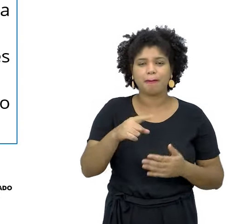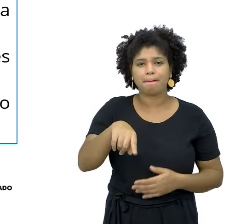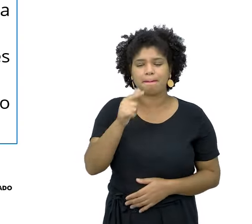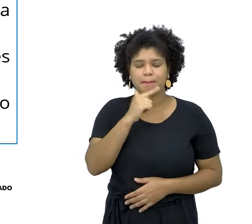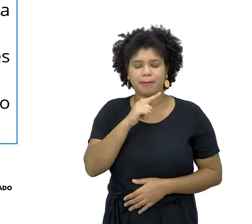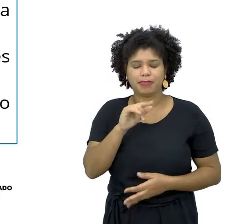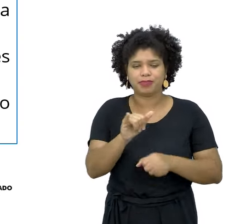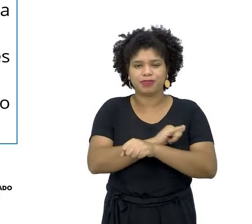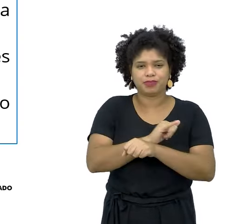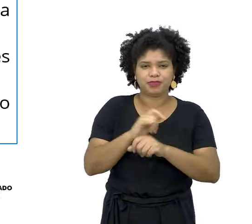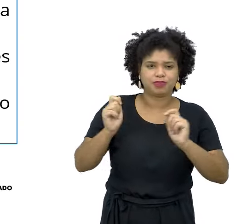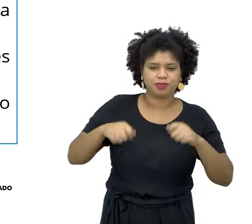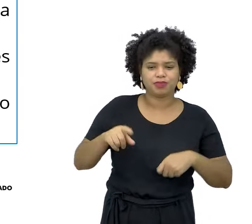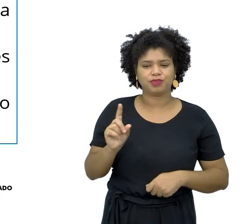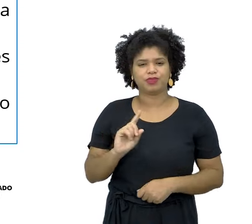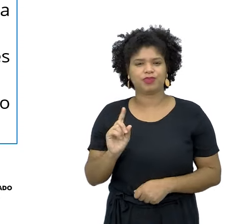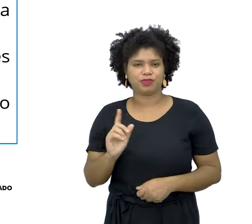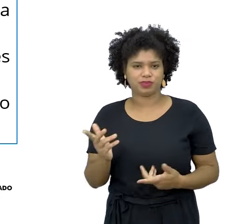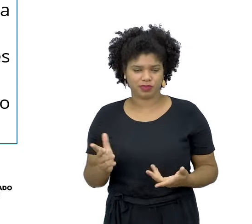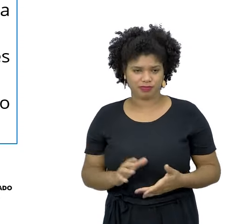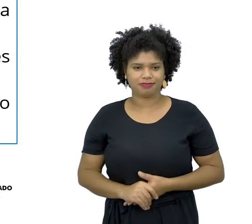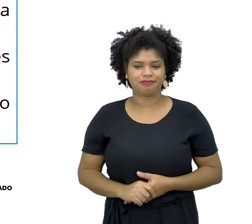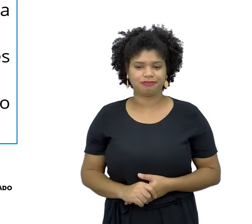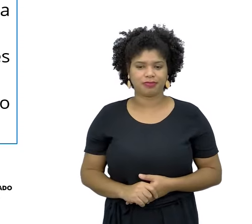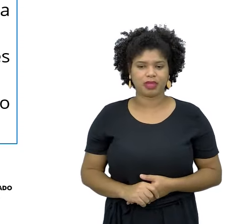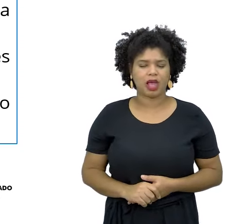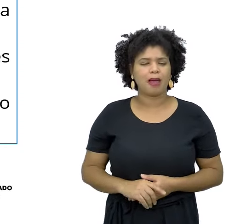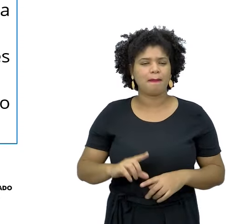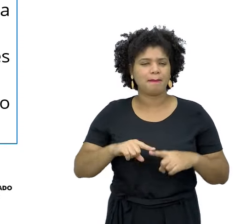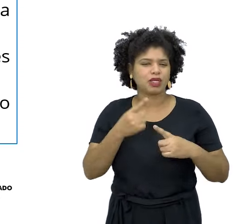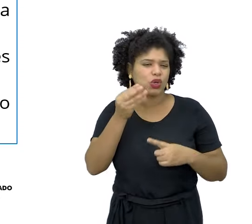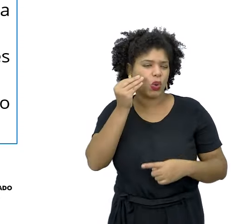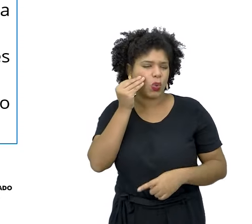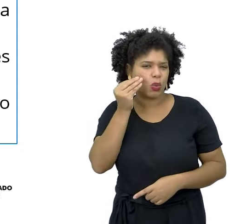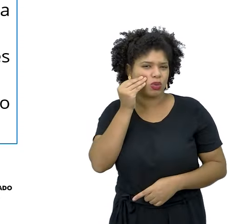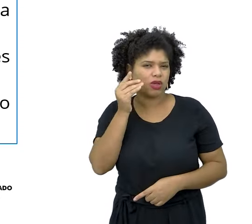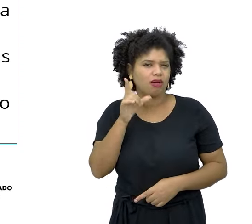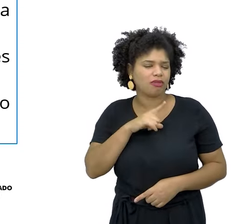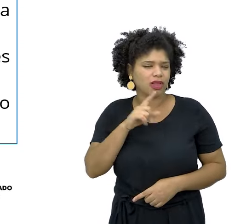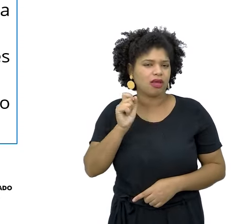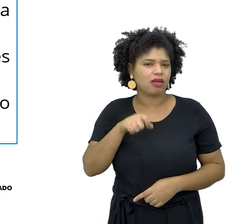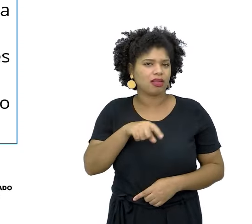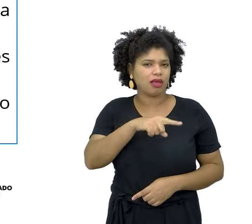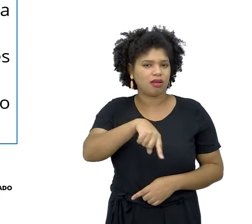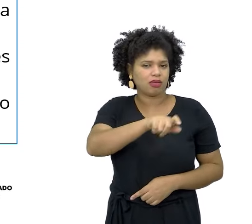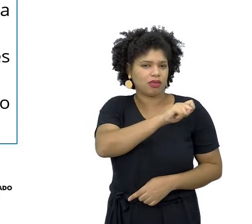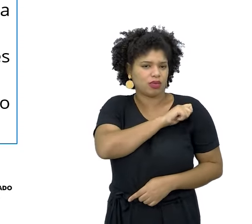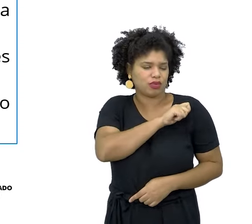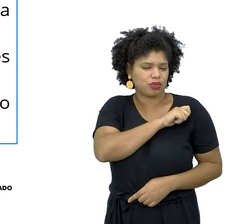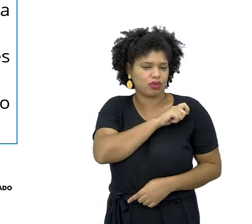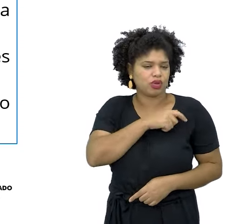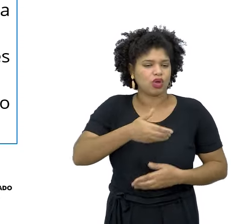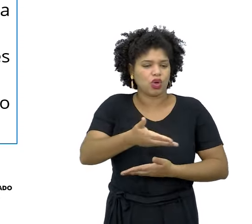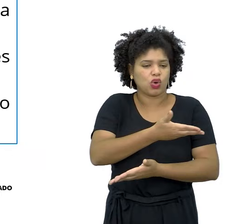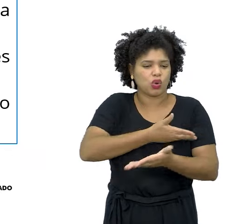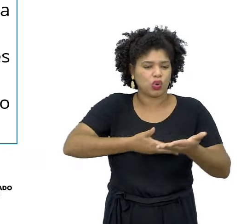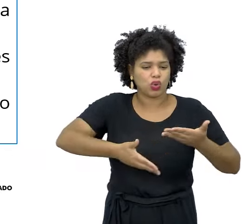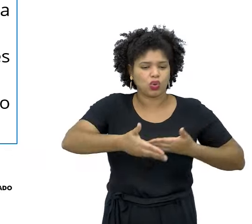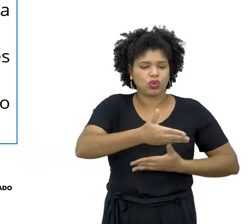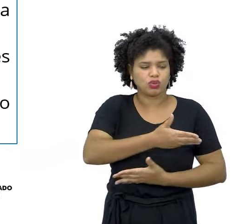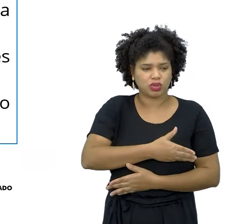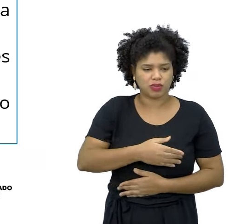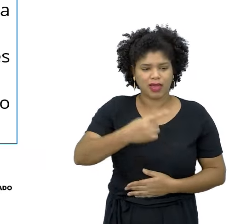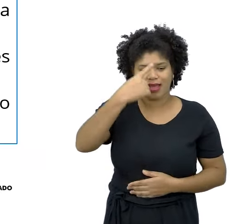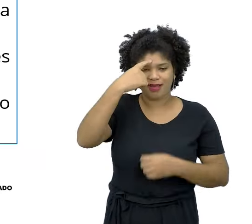nessas estratégias. Estão sendo oferecidas oportunidades para que os estudantes possam compartilhar e integrar